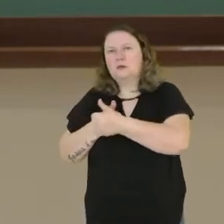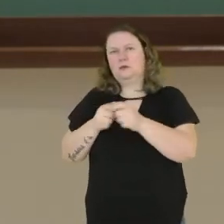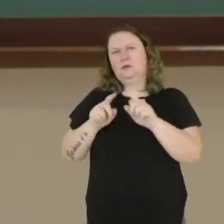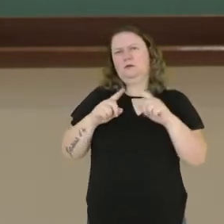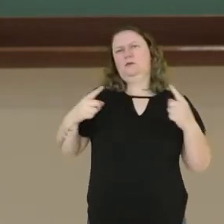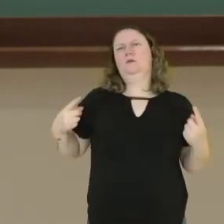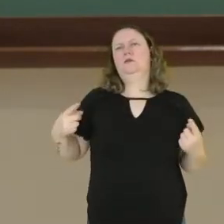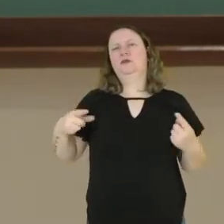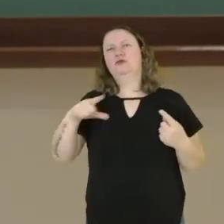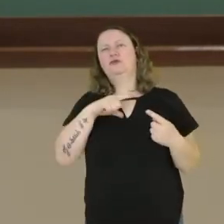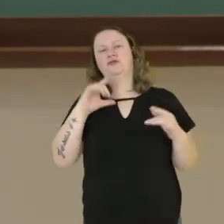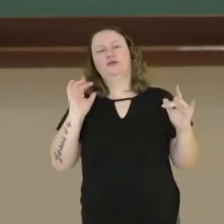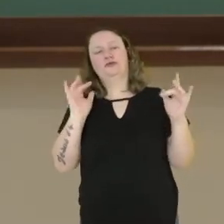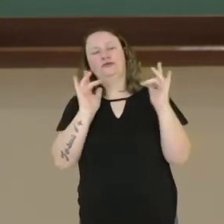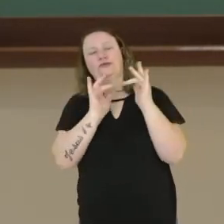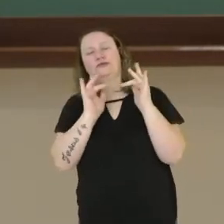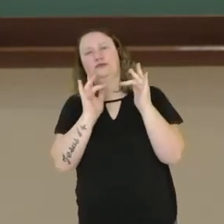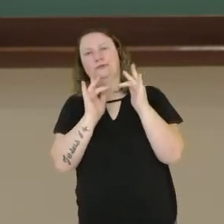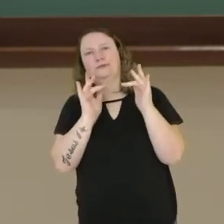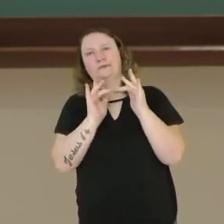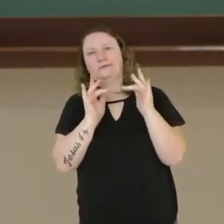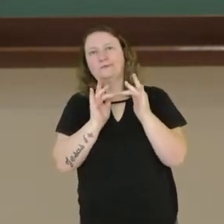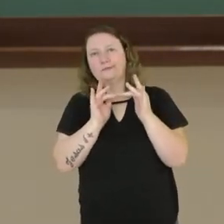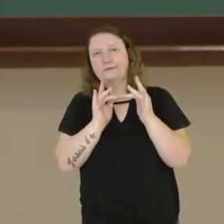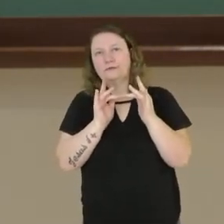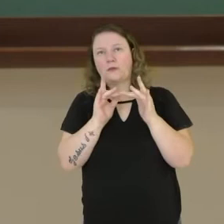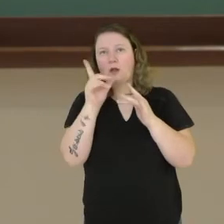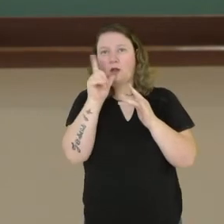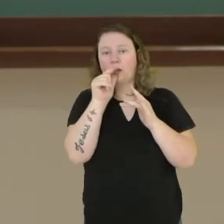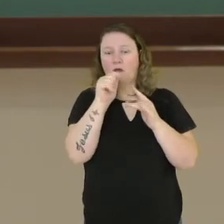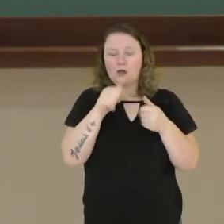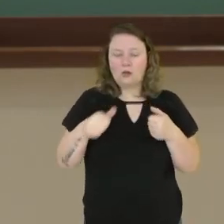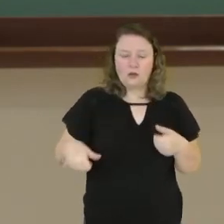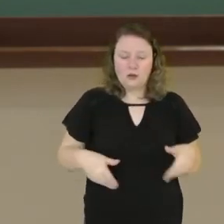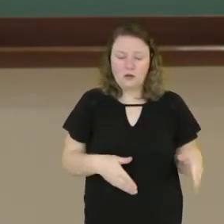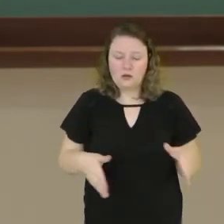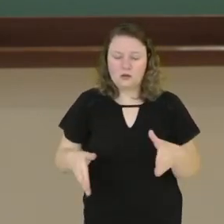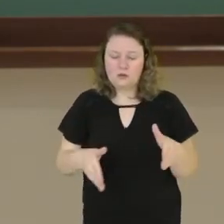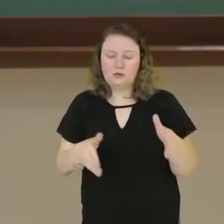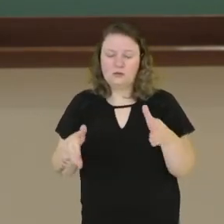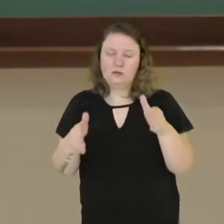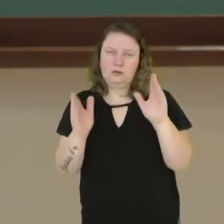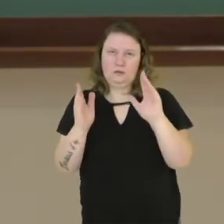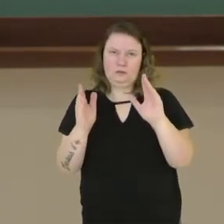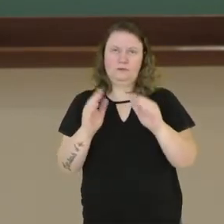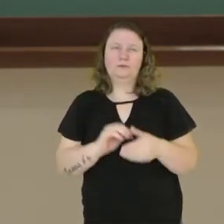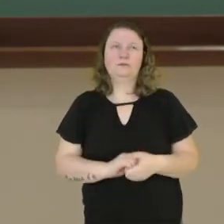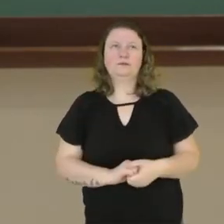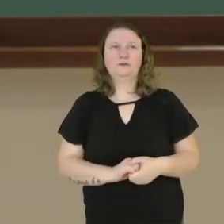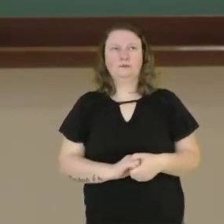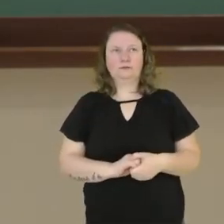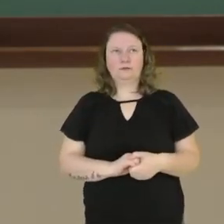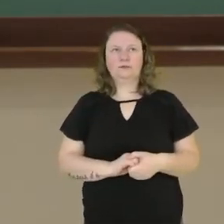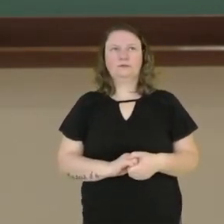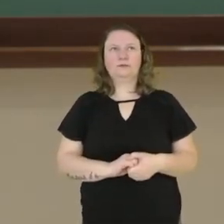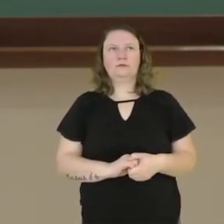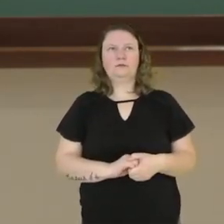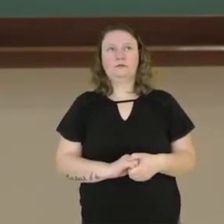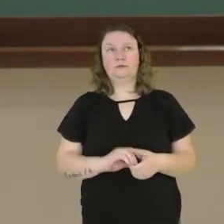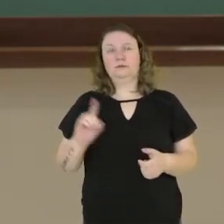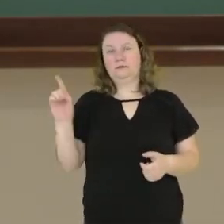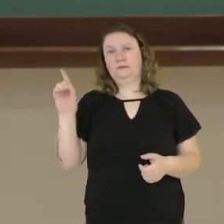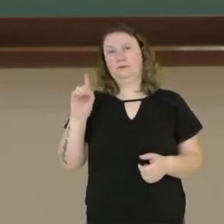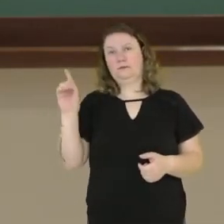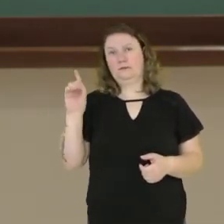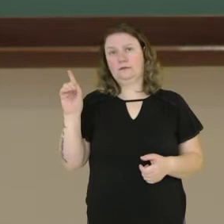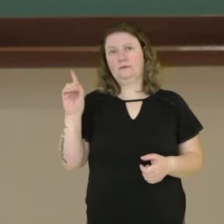tinham esse contato, né, com o rio, com a passagem desse Rio do Prata. E essa foi toda